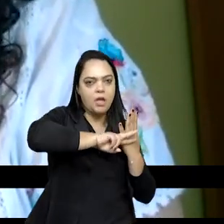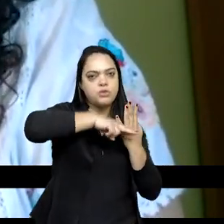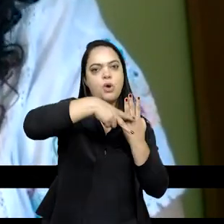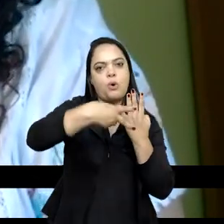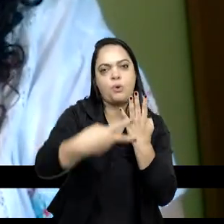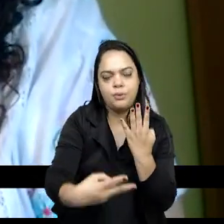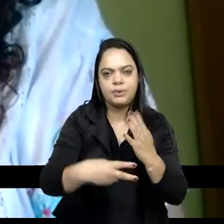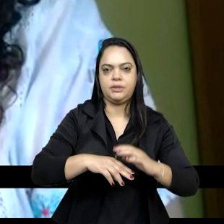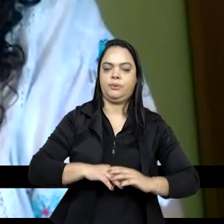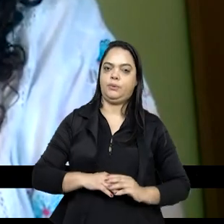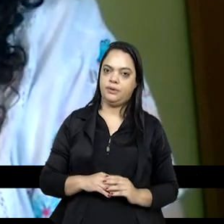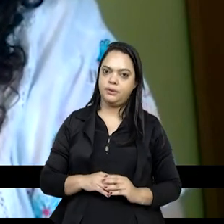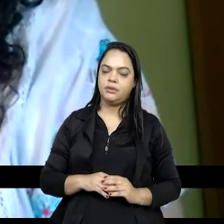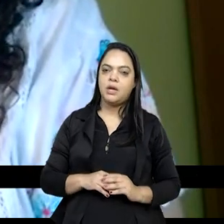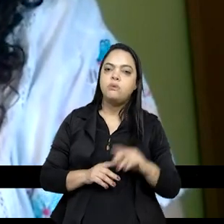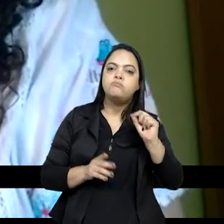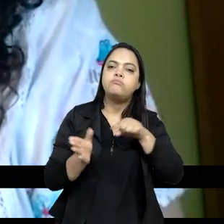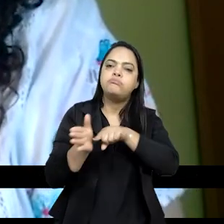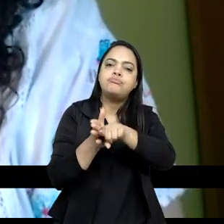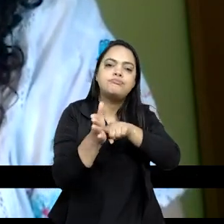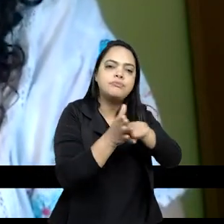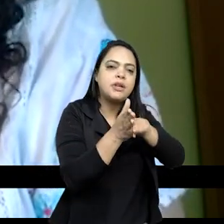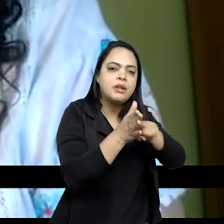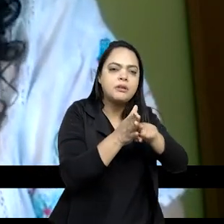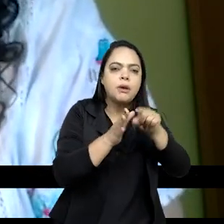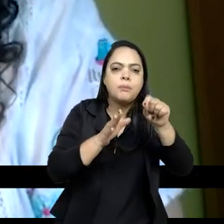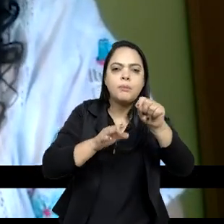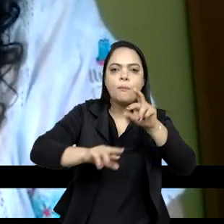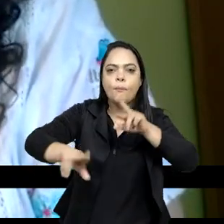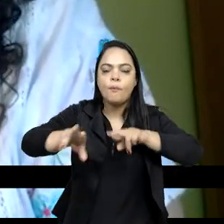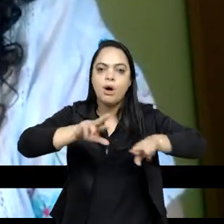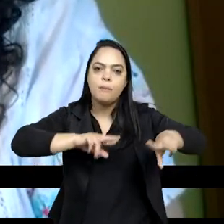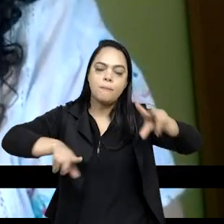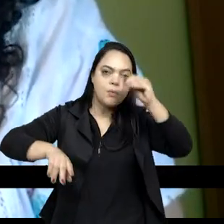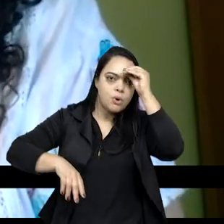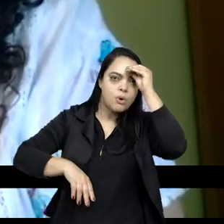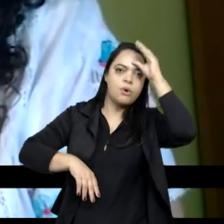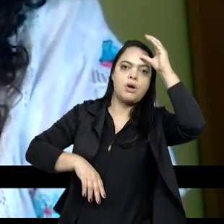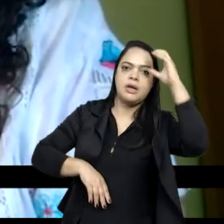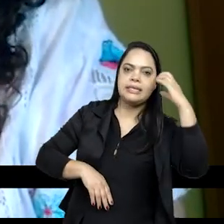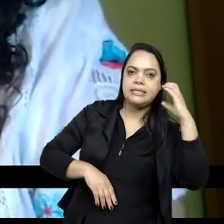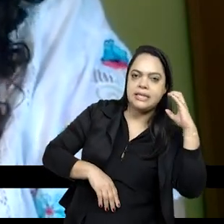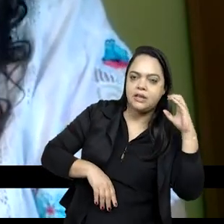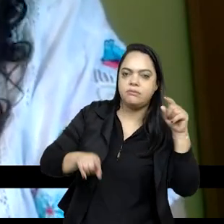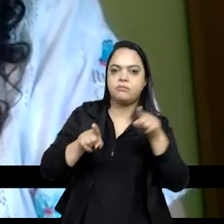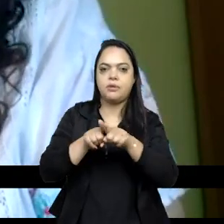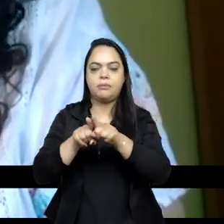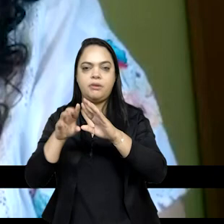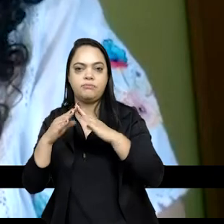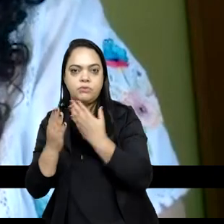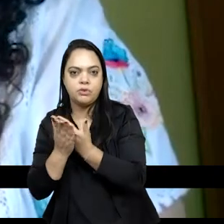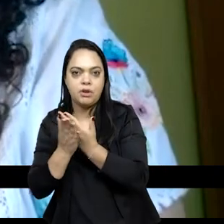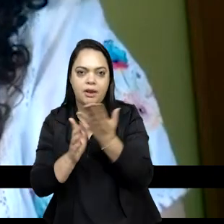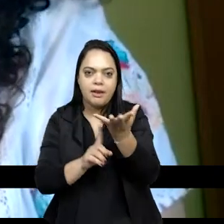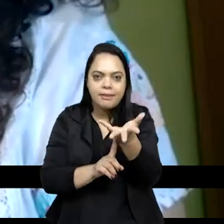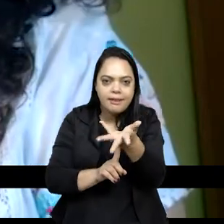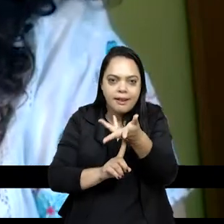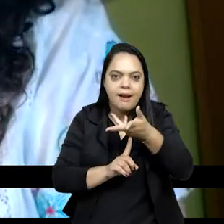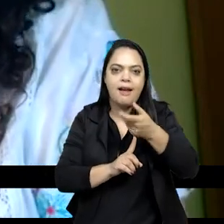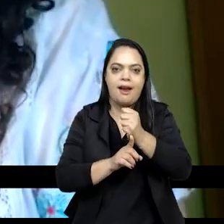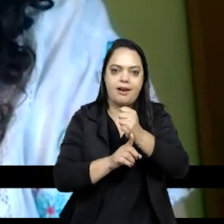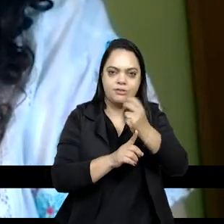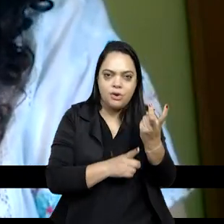analisados por distintos campos do conhecimento, tanto científicos quanto escolares, na arte, na